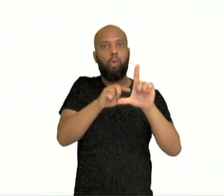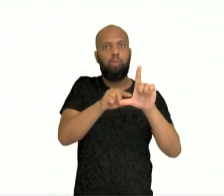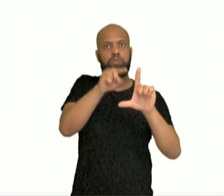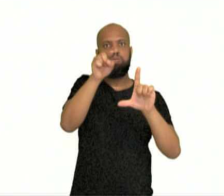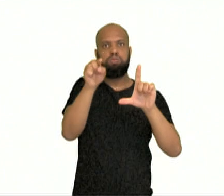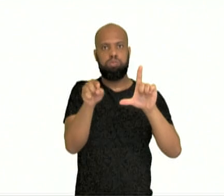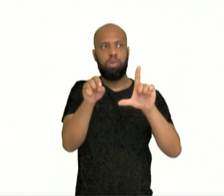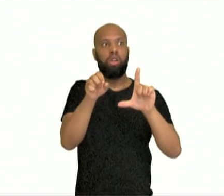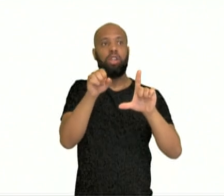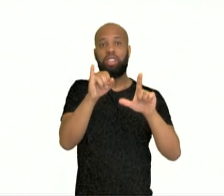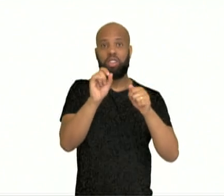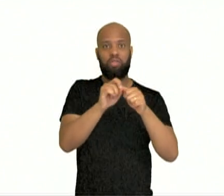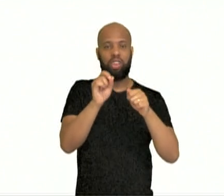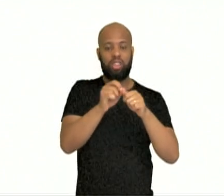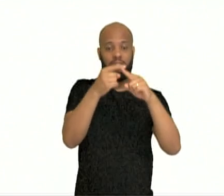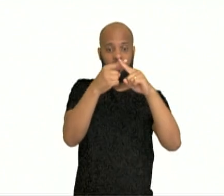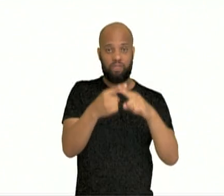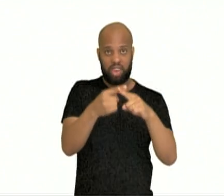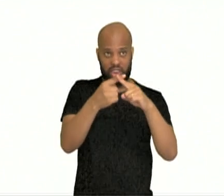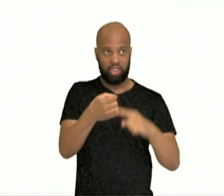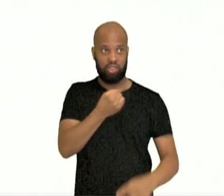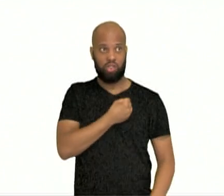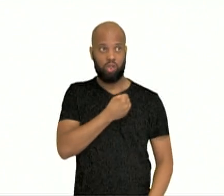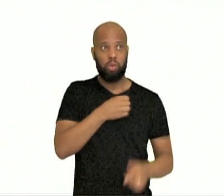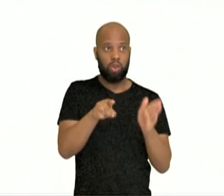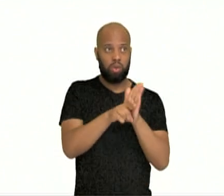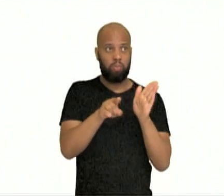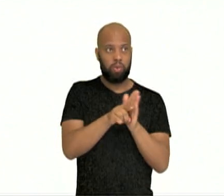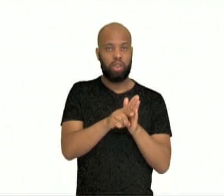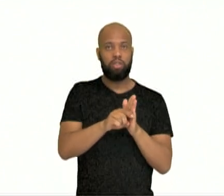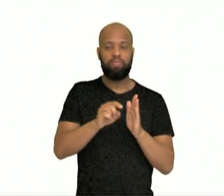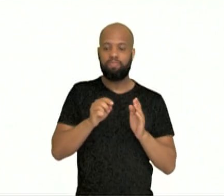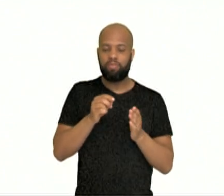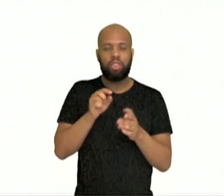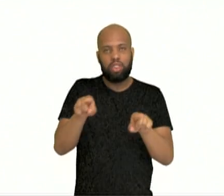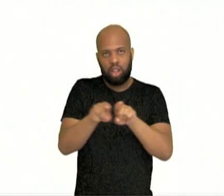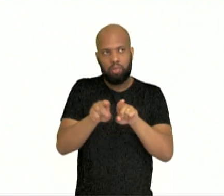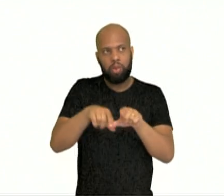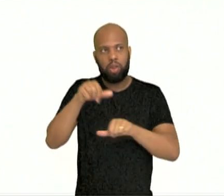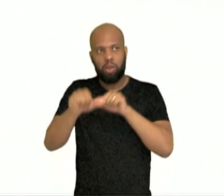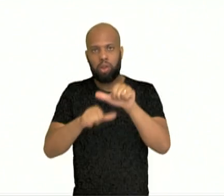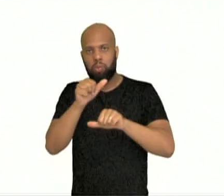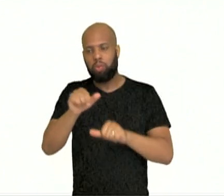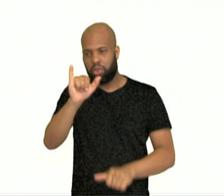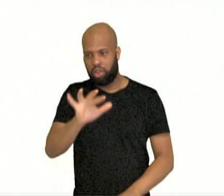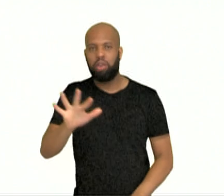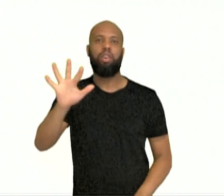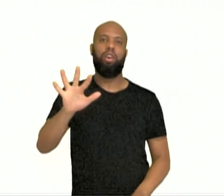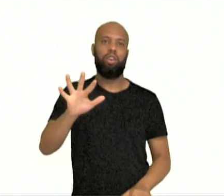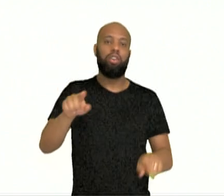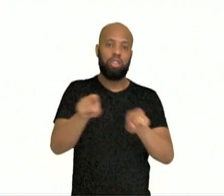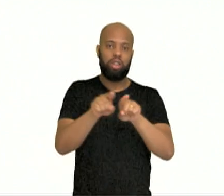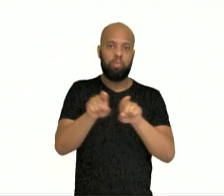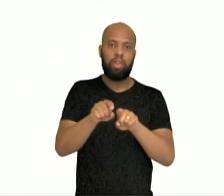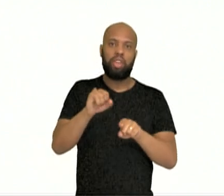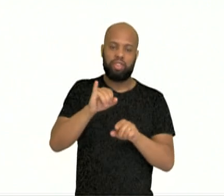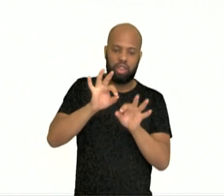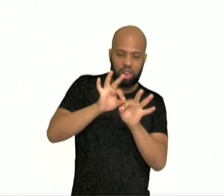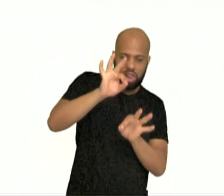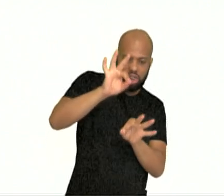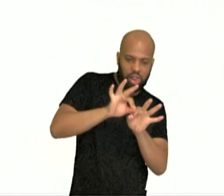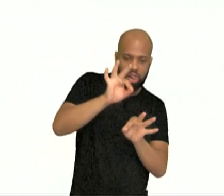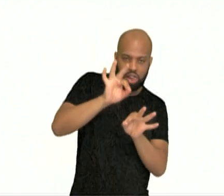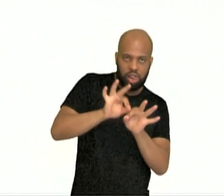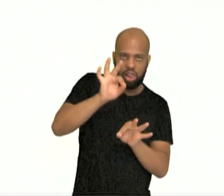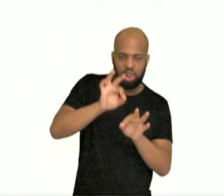multiplicar por um número negativo, vai acontecer a mesma coisa, ele vai alterar a imagem e alterar a amplitude também. Então a